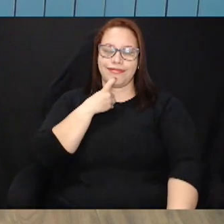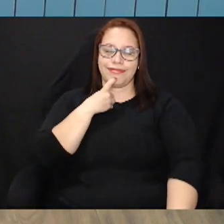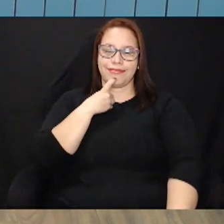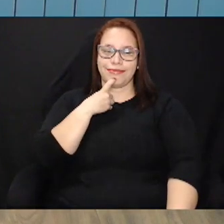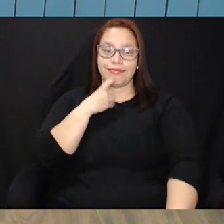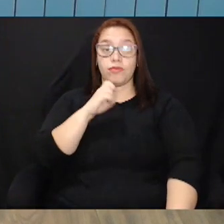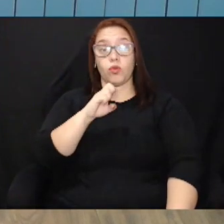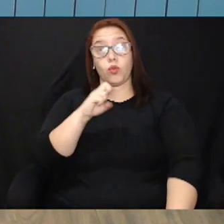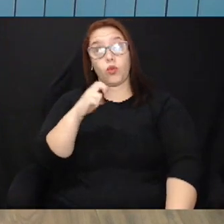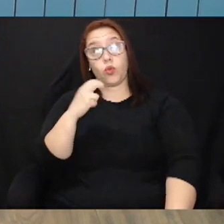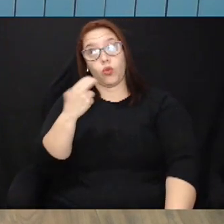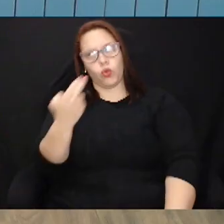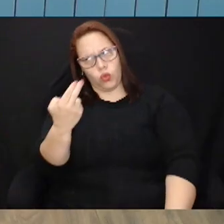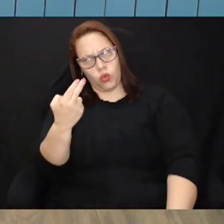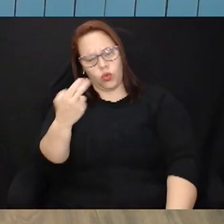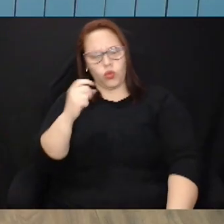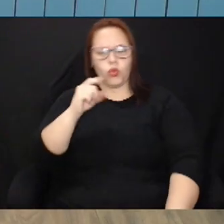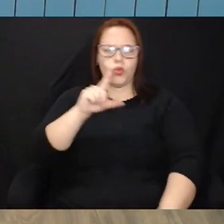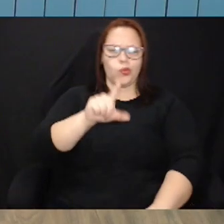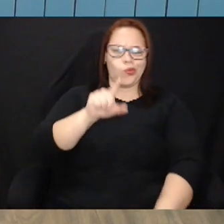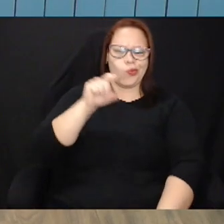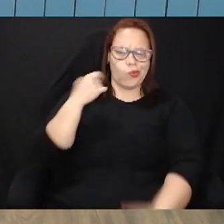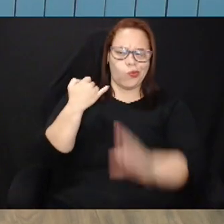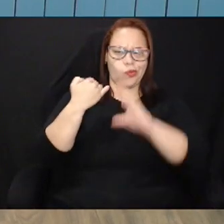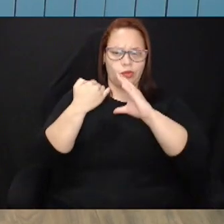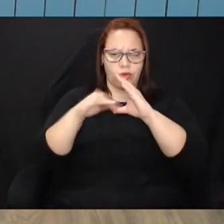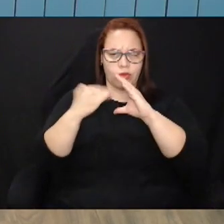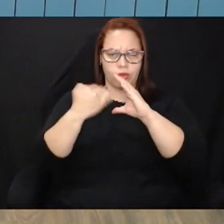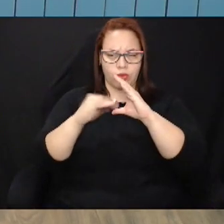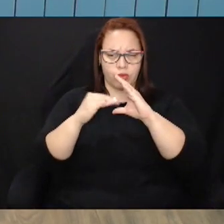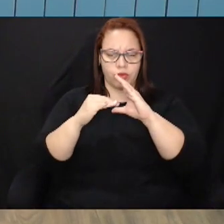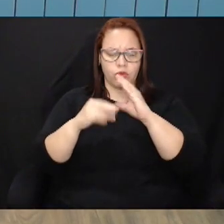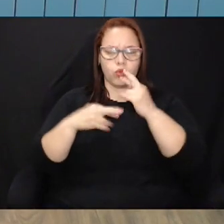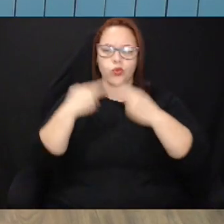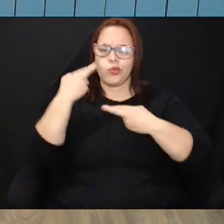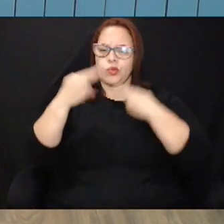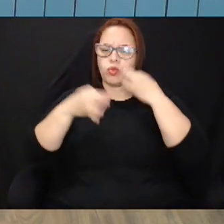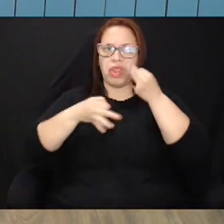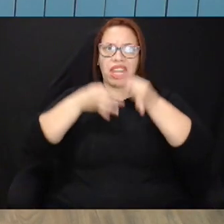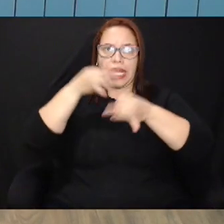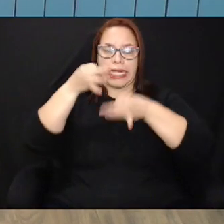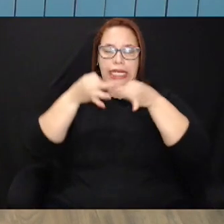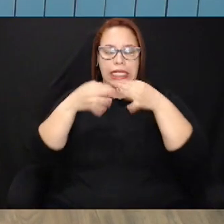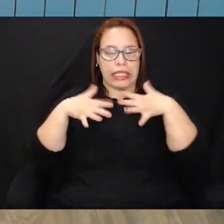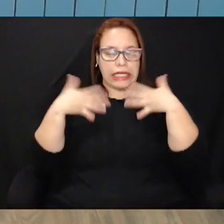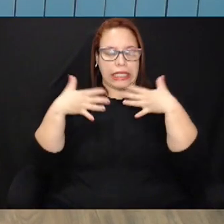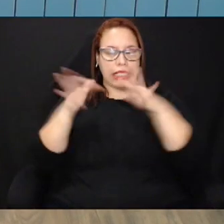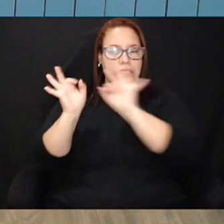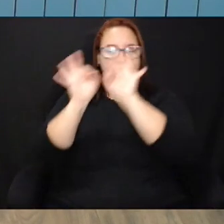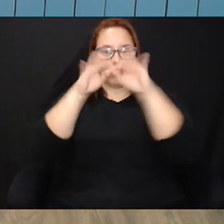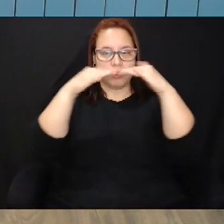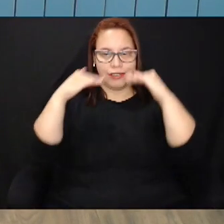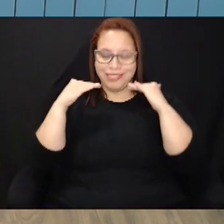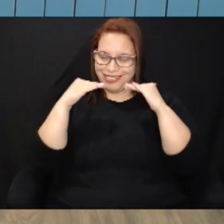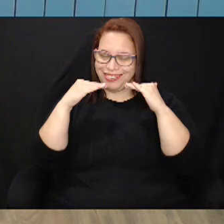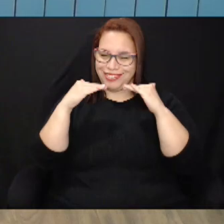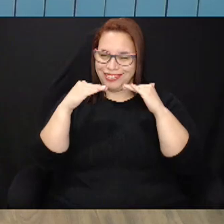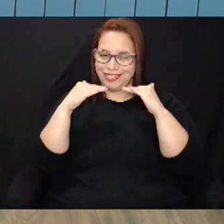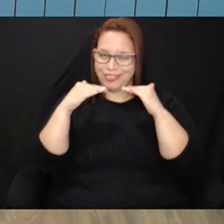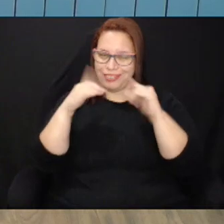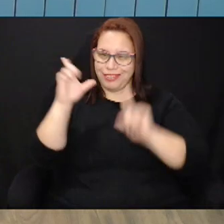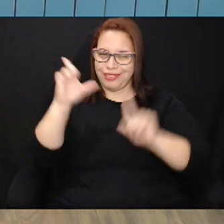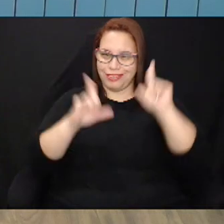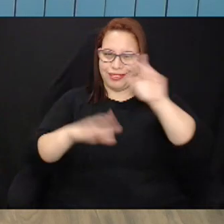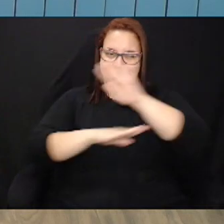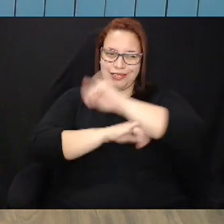978293776. Ou você tem a opção de mandar o seu elogio, uma crítica construtiva, o que você quer assistir aqui no nosso